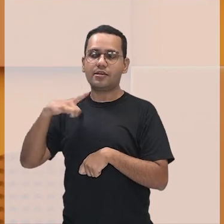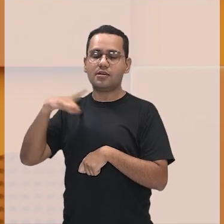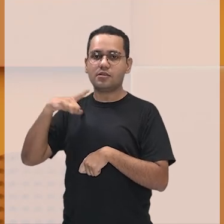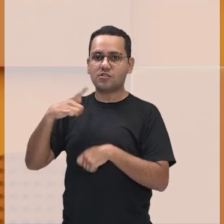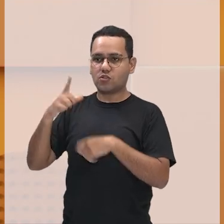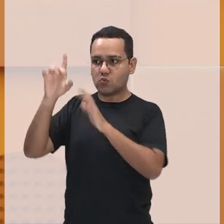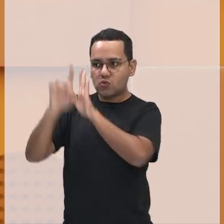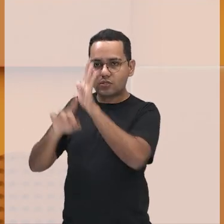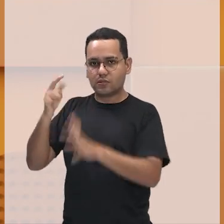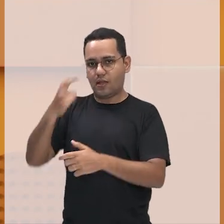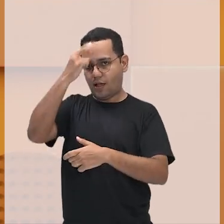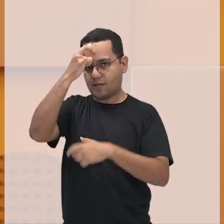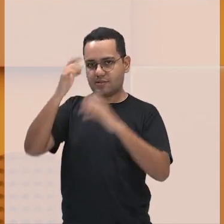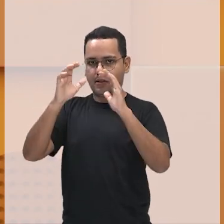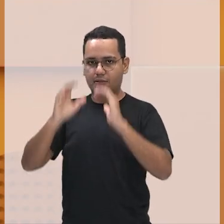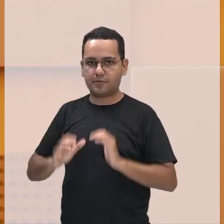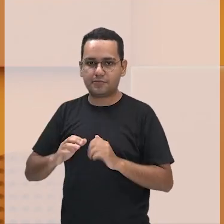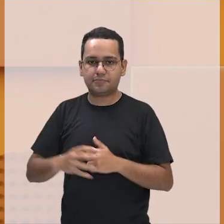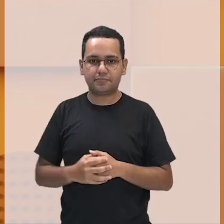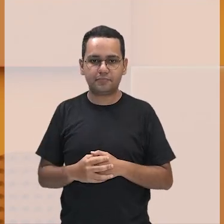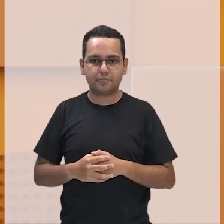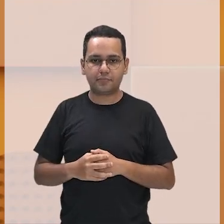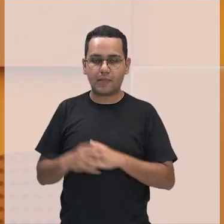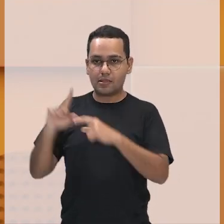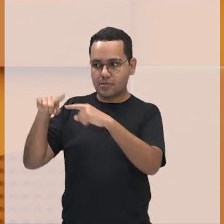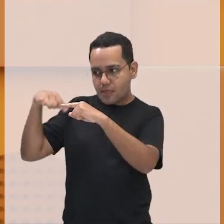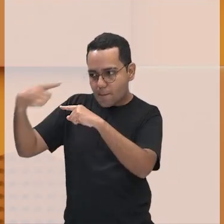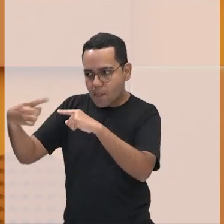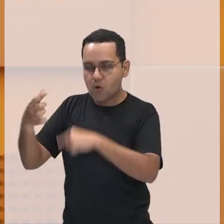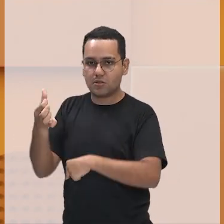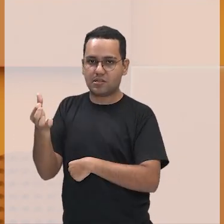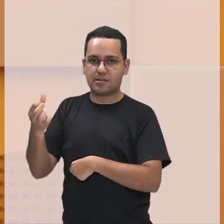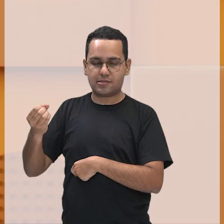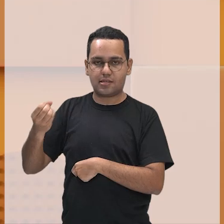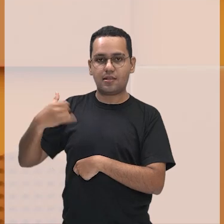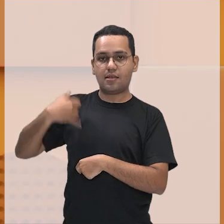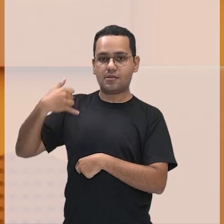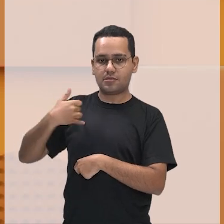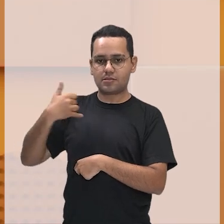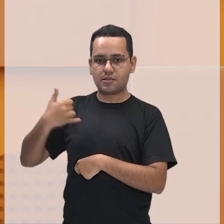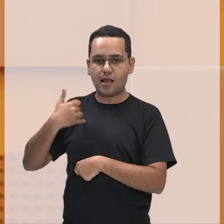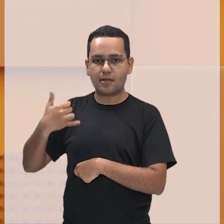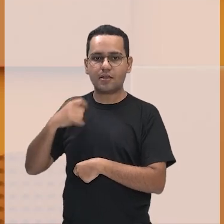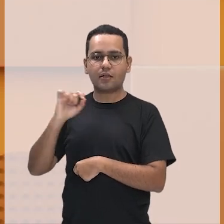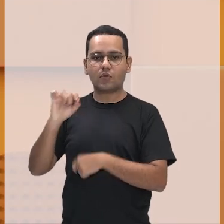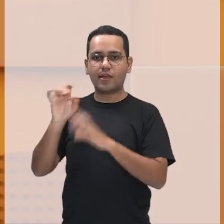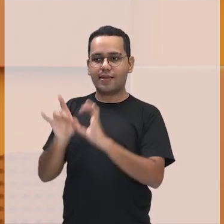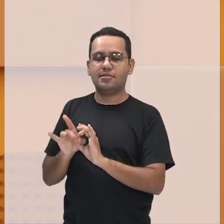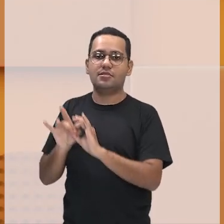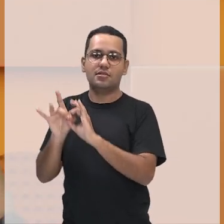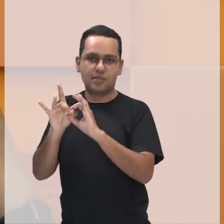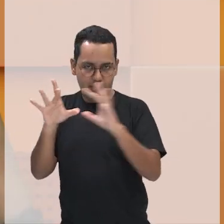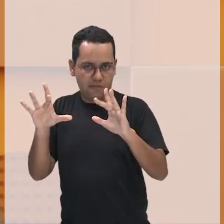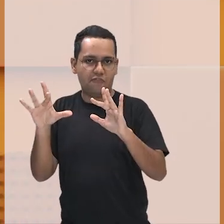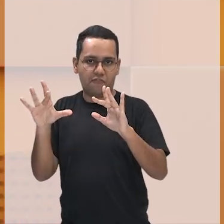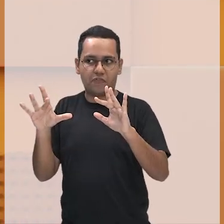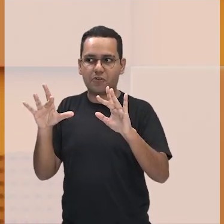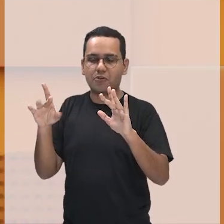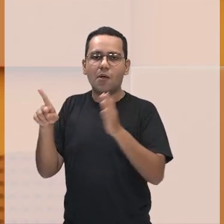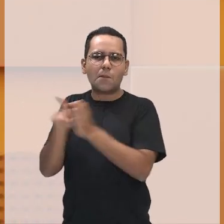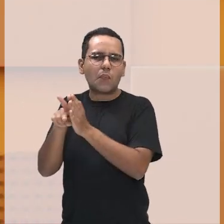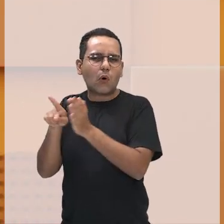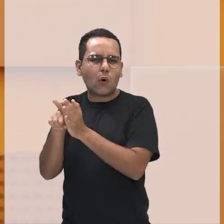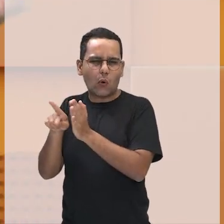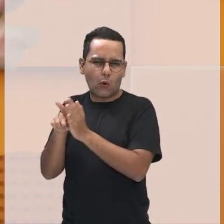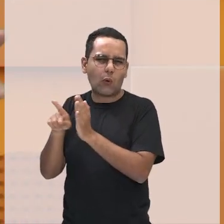tá? Entretanto, somente depois dos 60 anos é que eles estariam dispensados, então, de suas obrigações